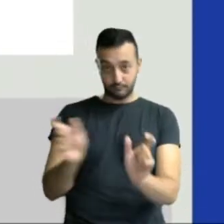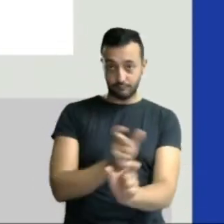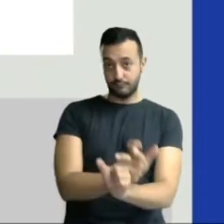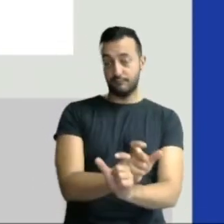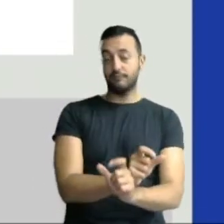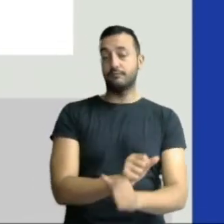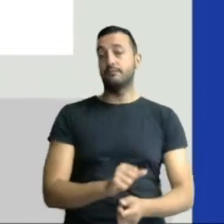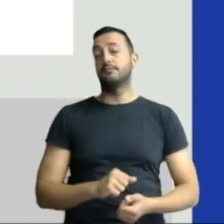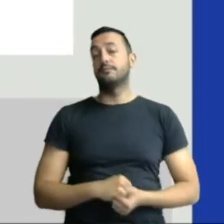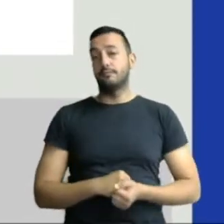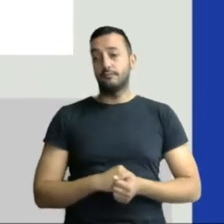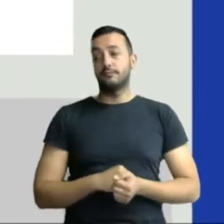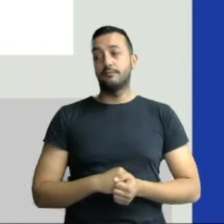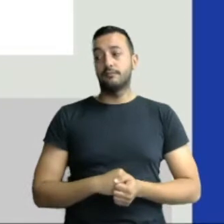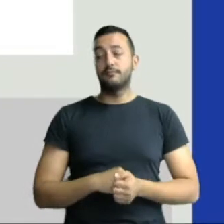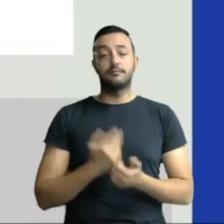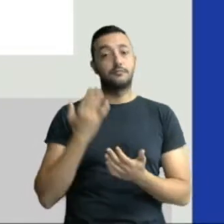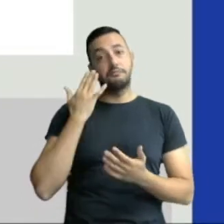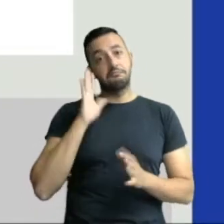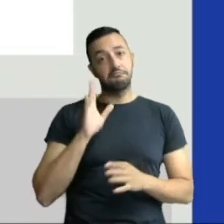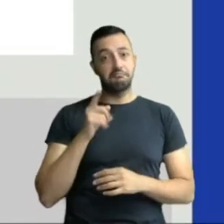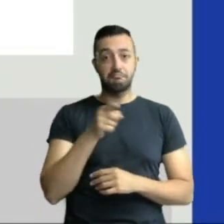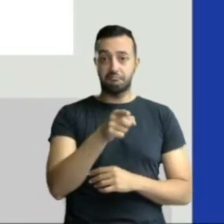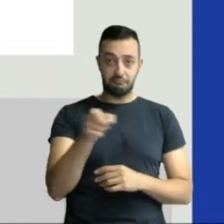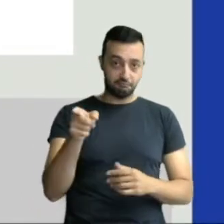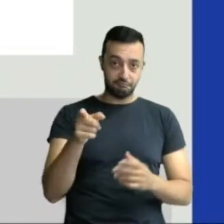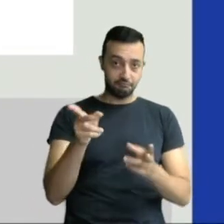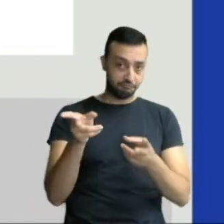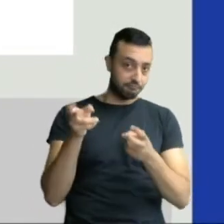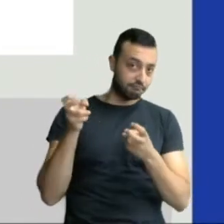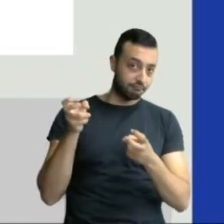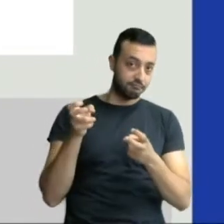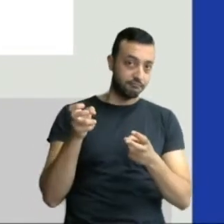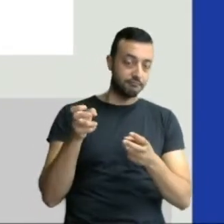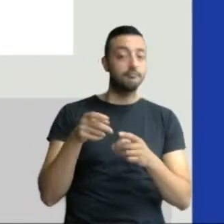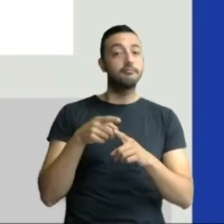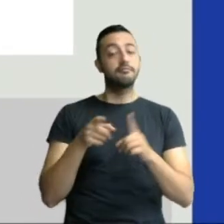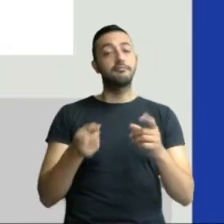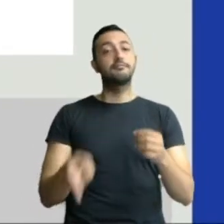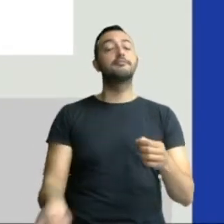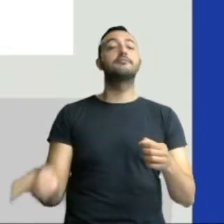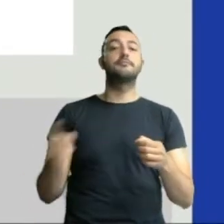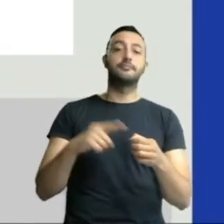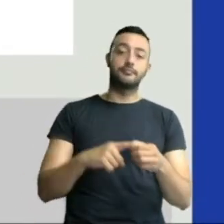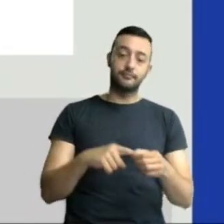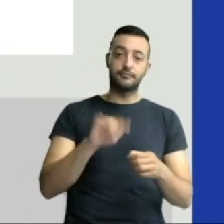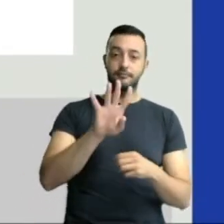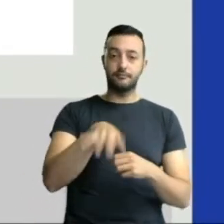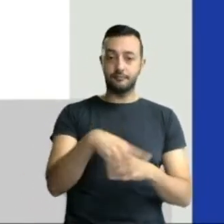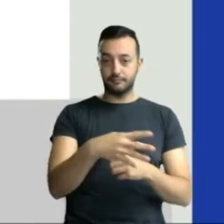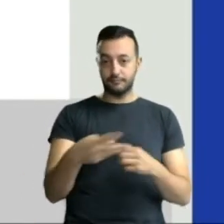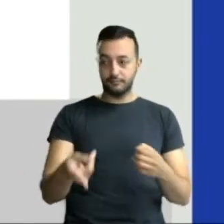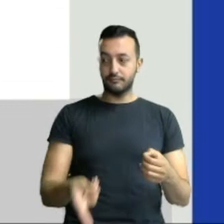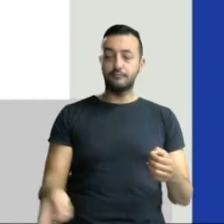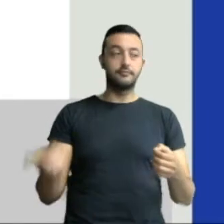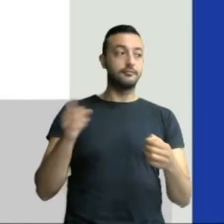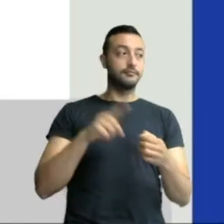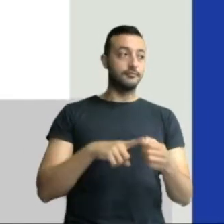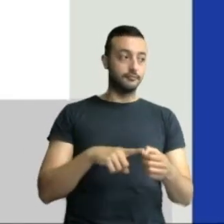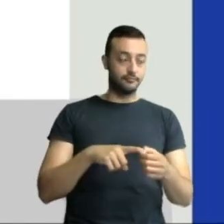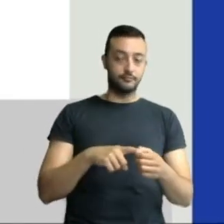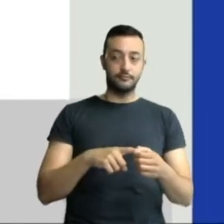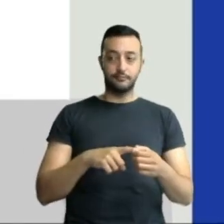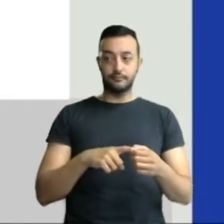interrogative pronouns. Não sei se vocês perceberam, certo? Mas vamos voltar lá para a tabela anterior.